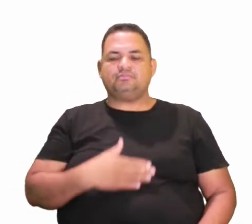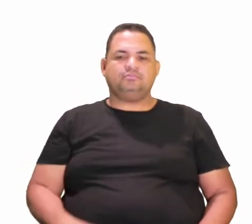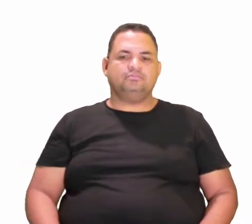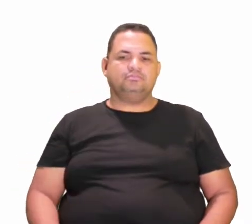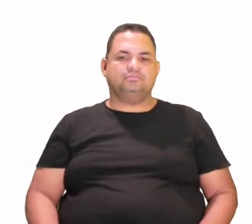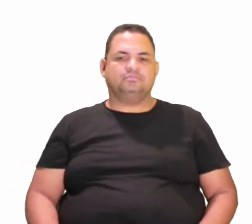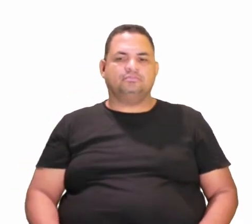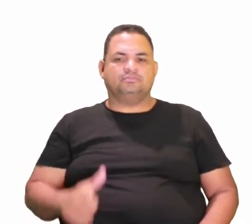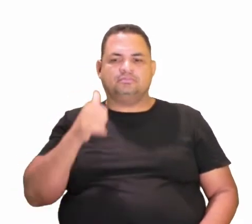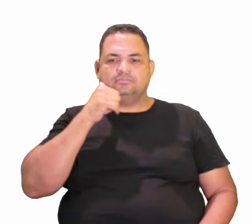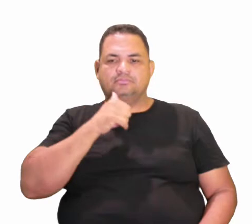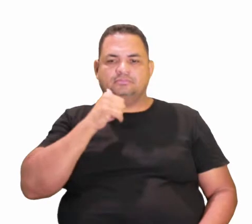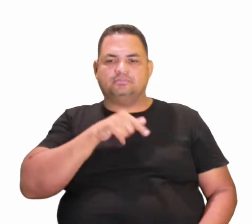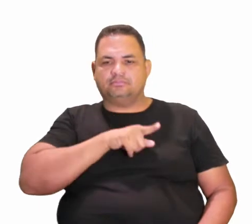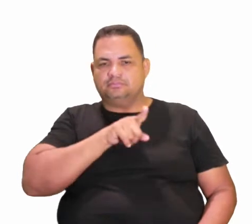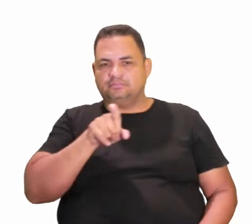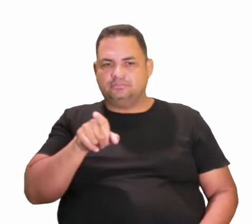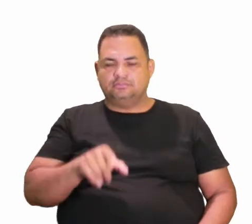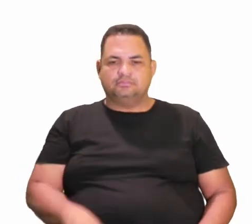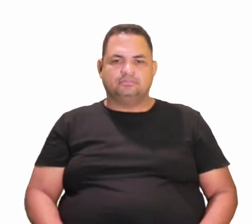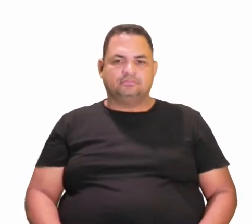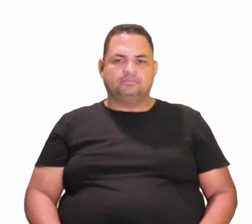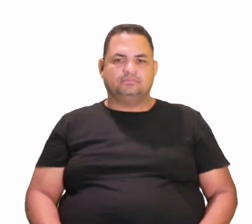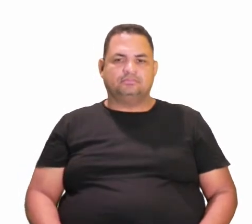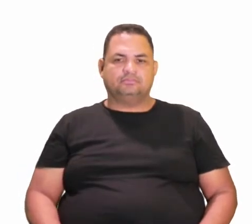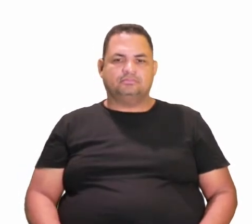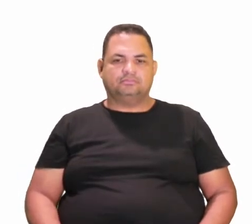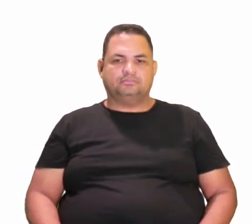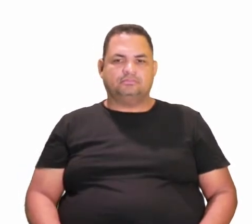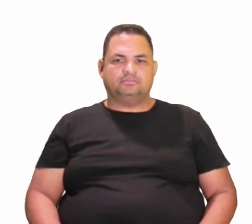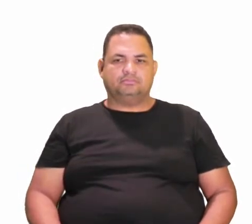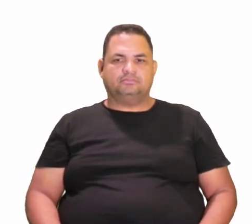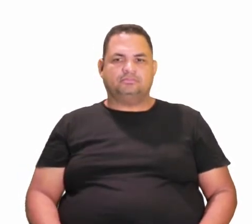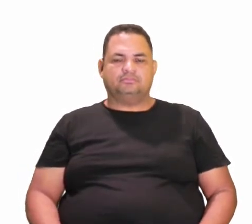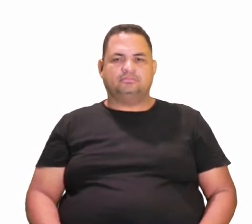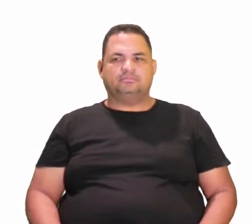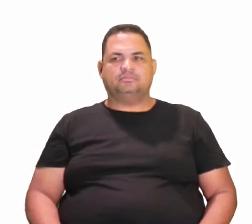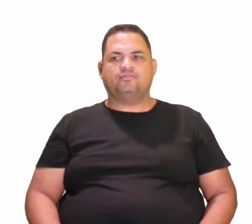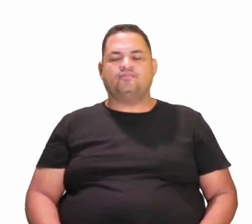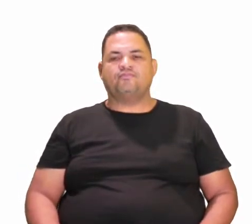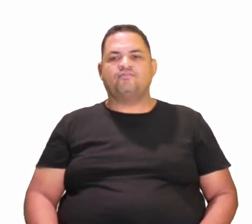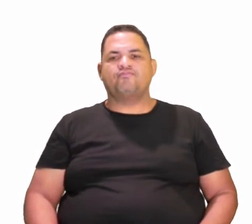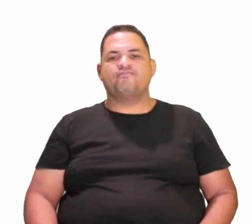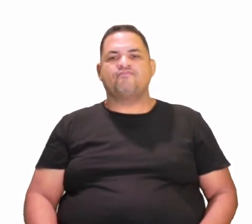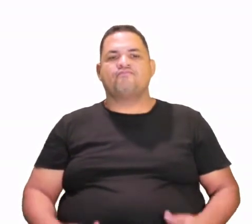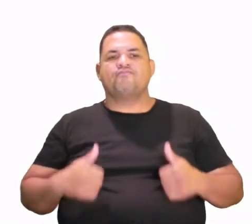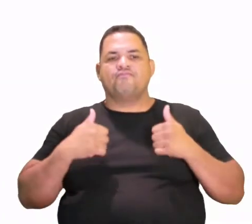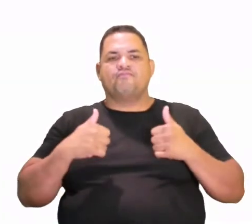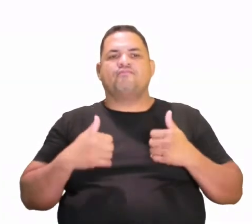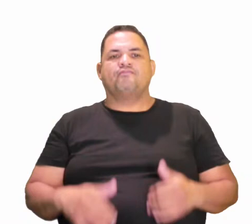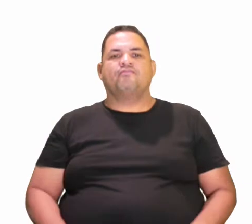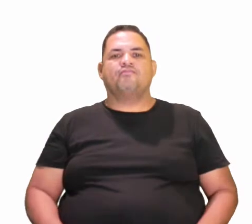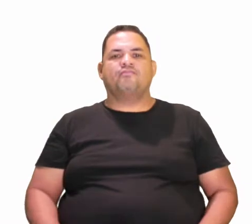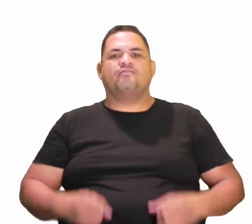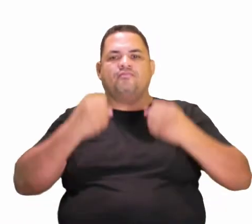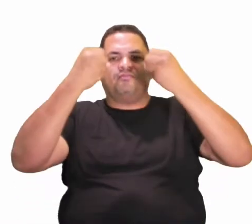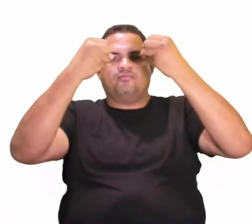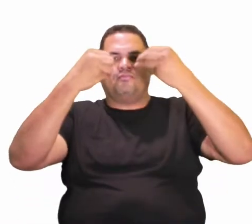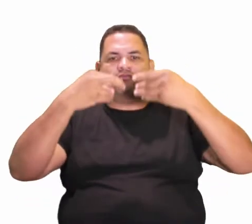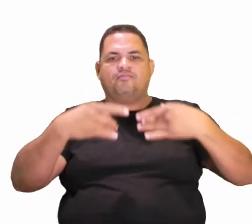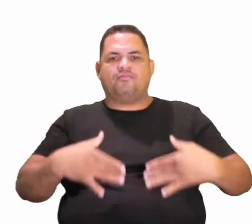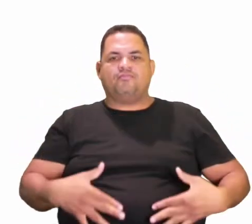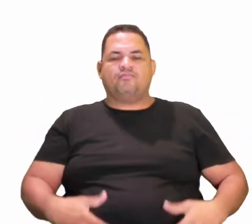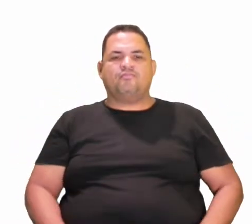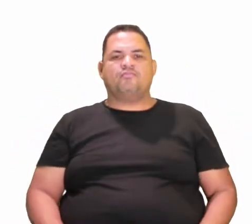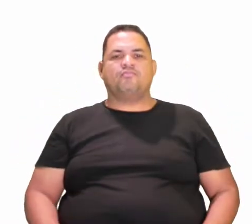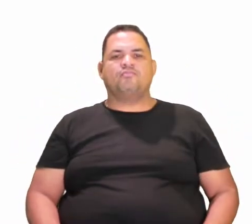siblings aqui, aquela que a gente viu, que também é relacionado a irmão ou irmã. Beleza? Mais explicação aqui,